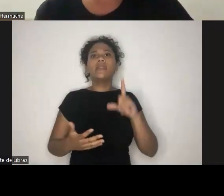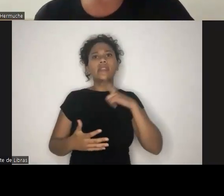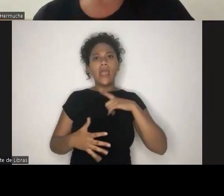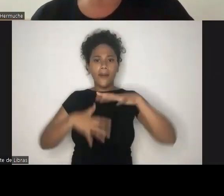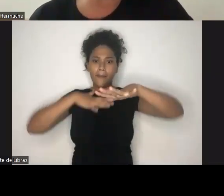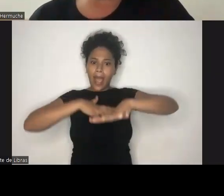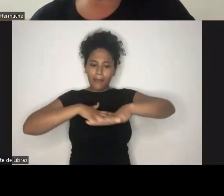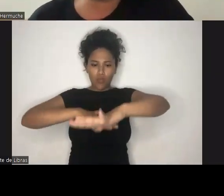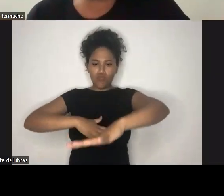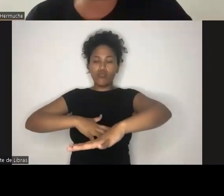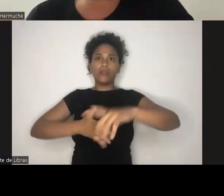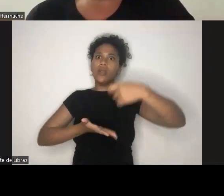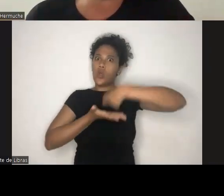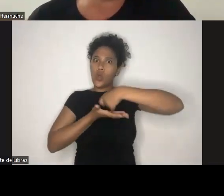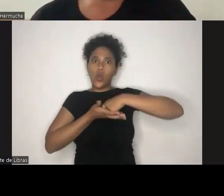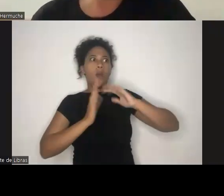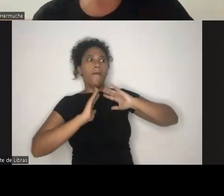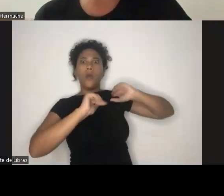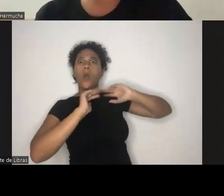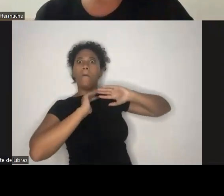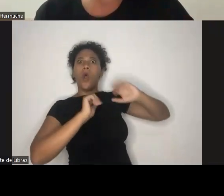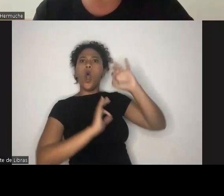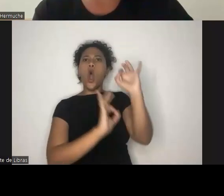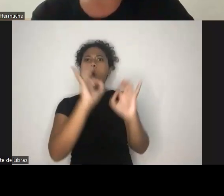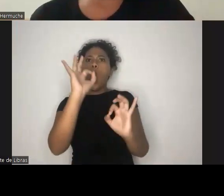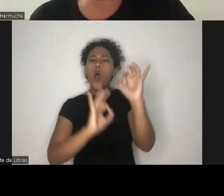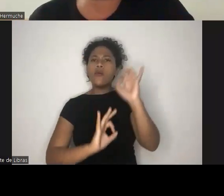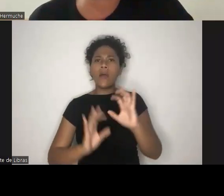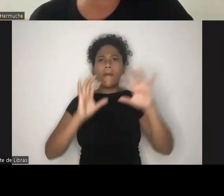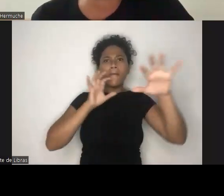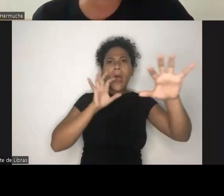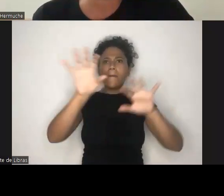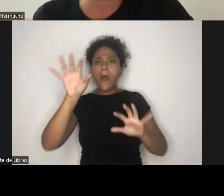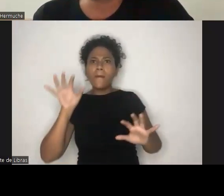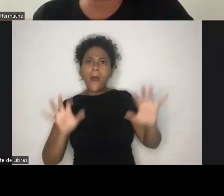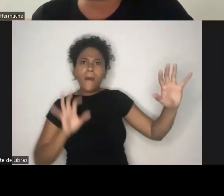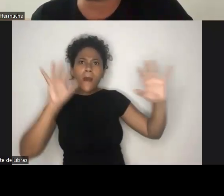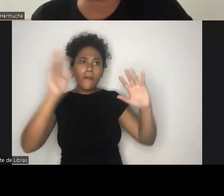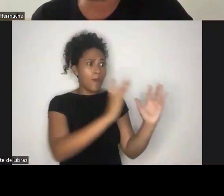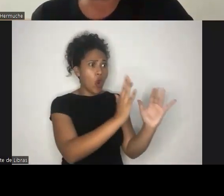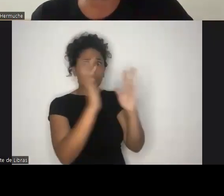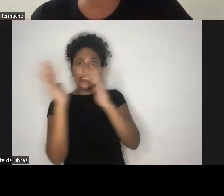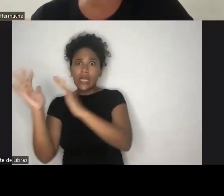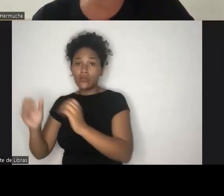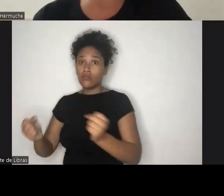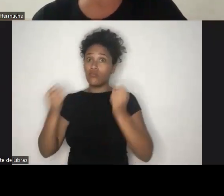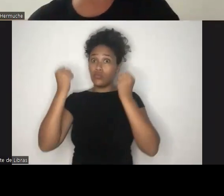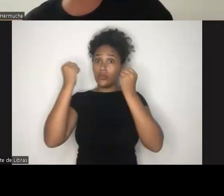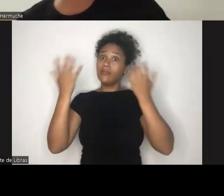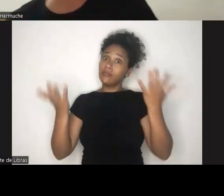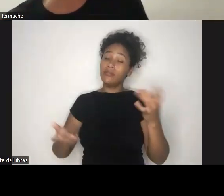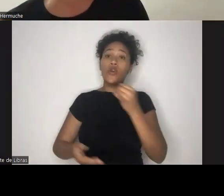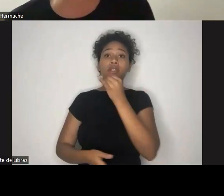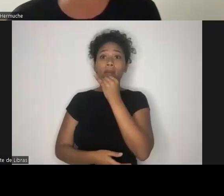é exigido de nós uma organização Uma categorização nesse processo criativo muito grande então aqui por exemplo